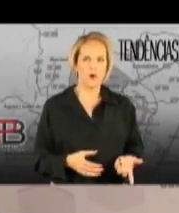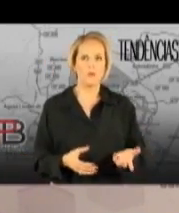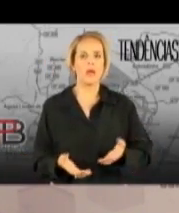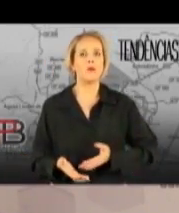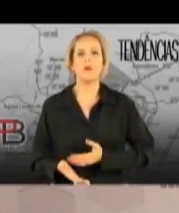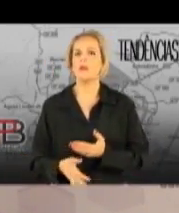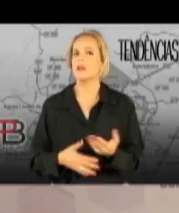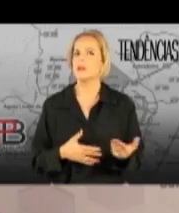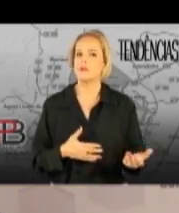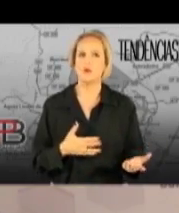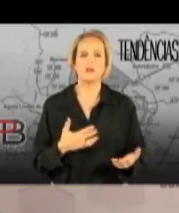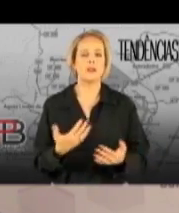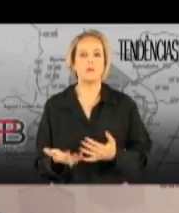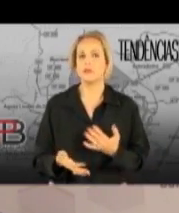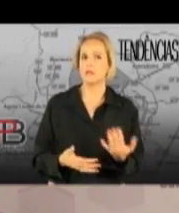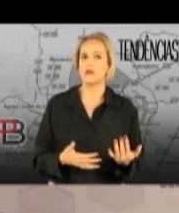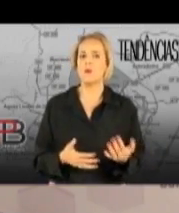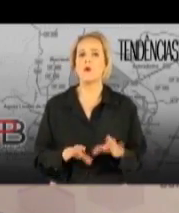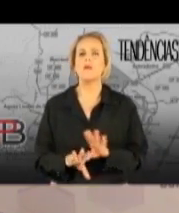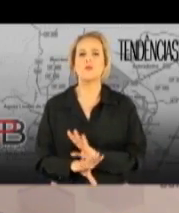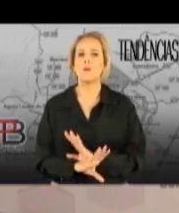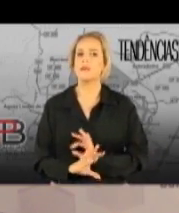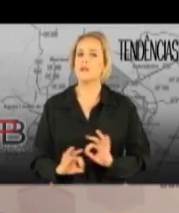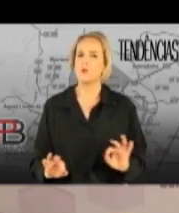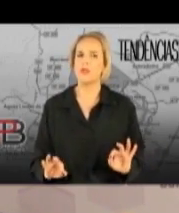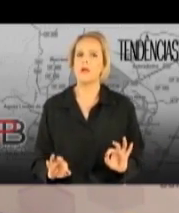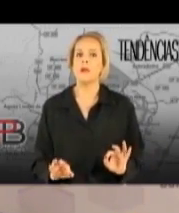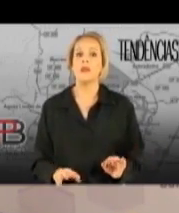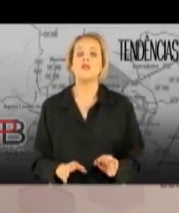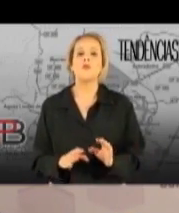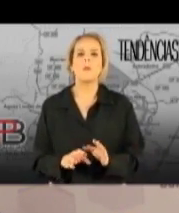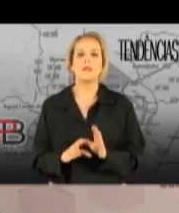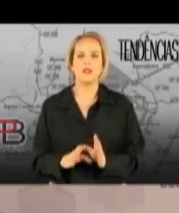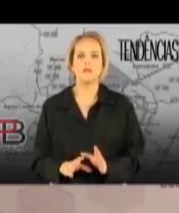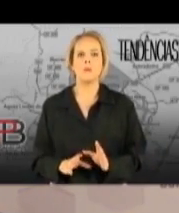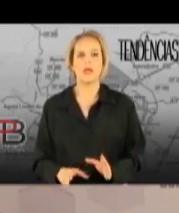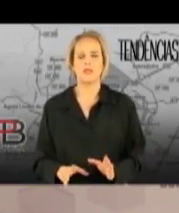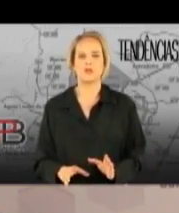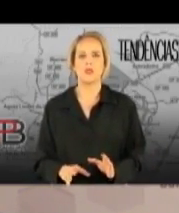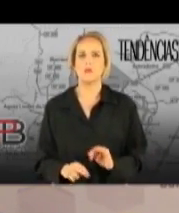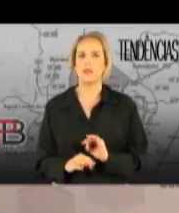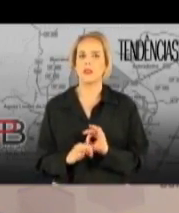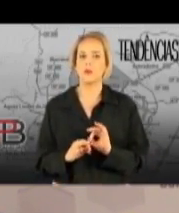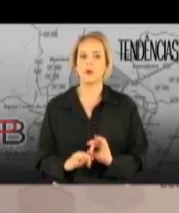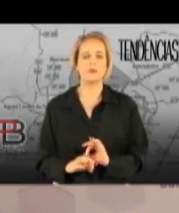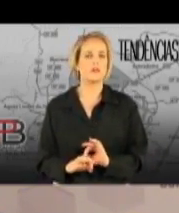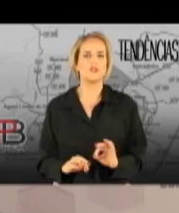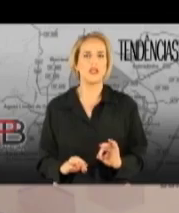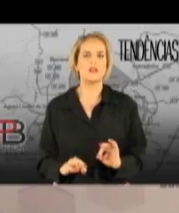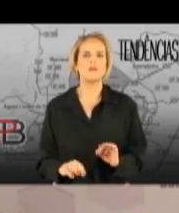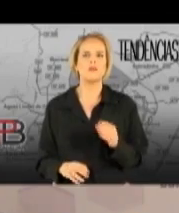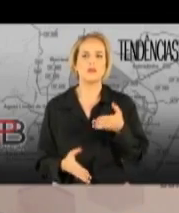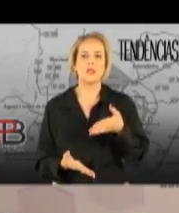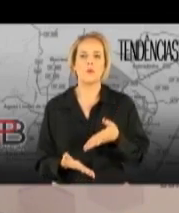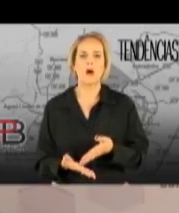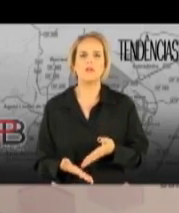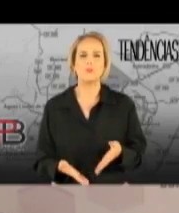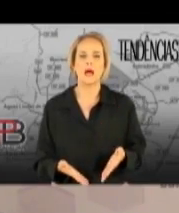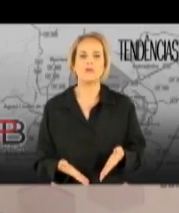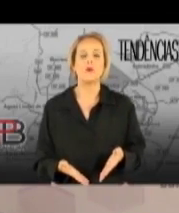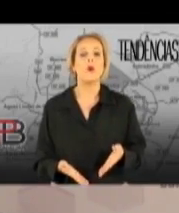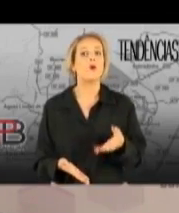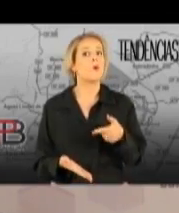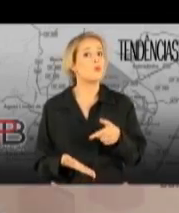Desta forma, a reunião entre assessores e a mediação ocorreu de forma tranquila e de forma transparente, para que todos os candidatos tivessem